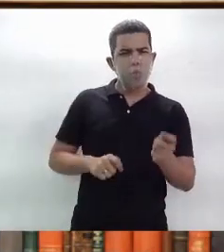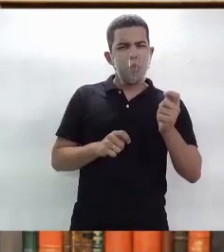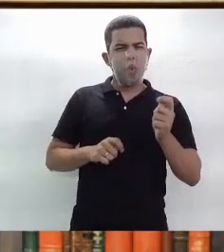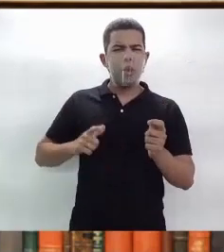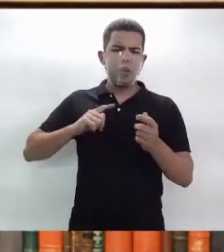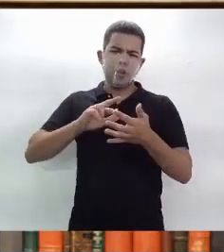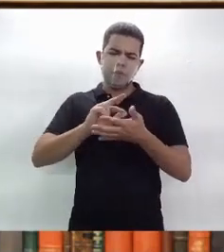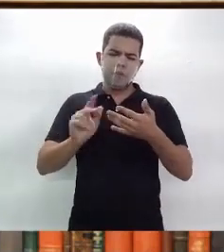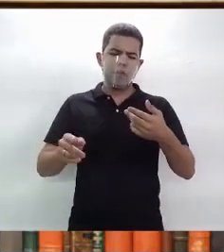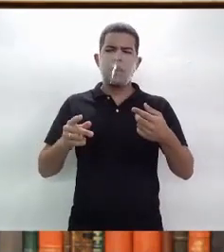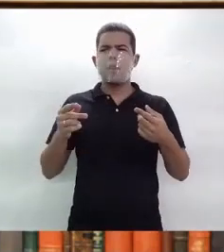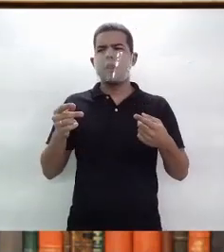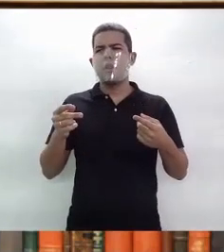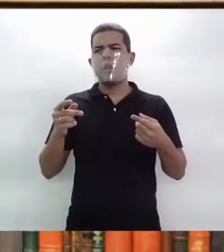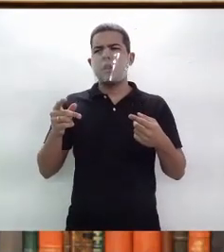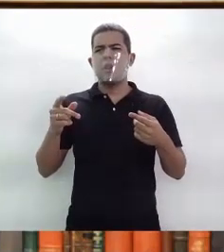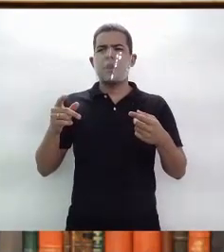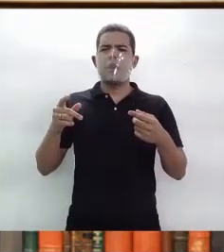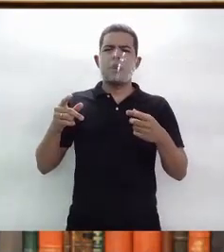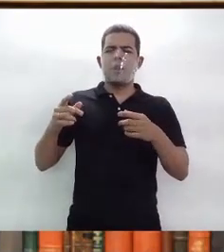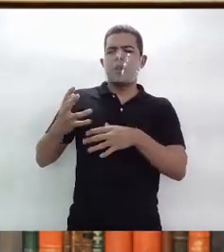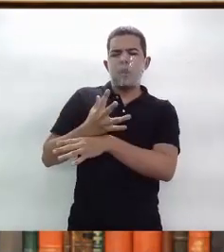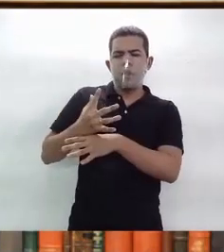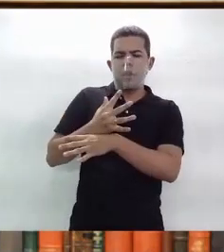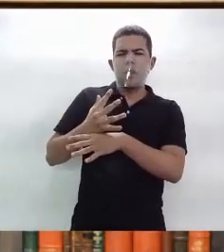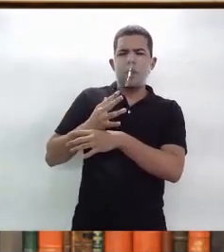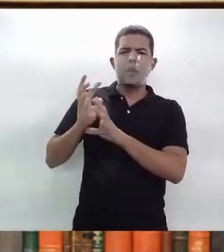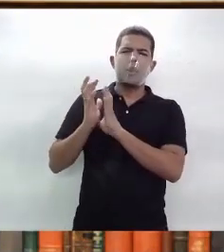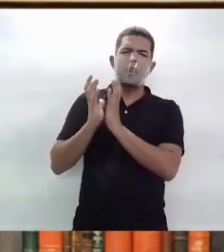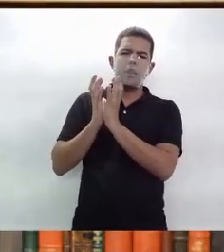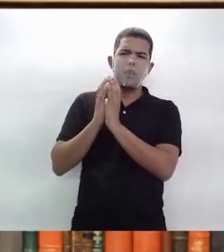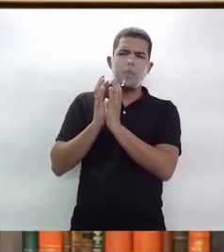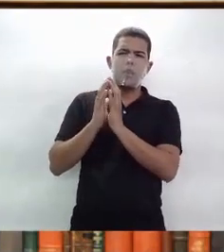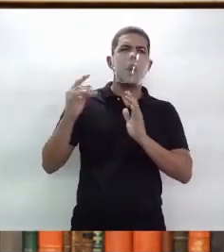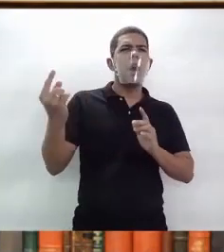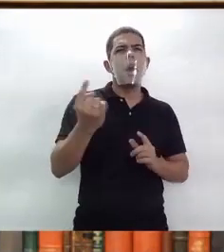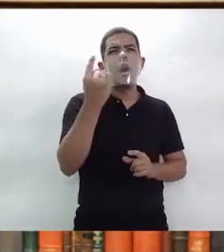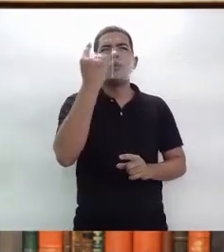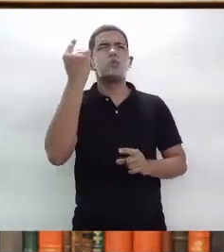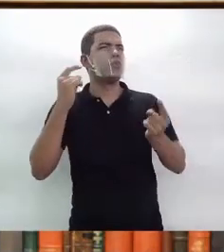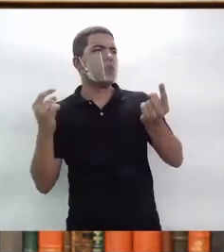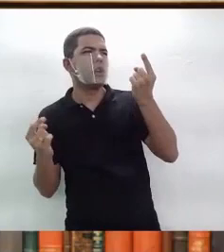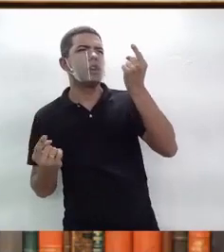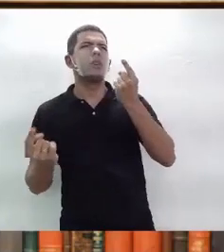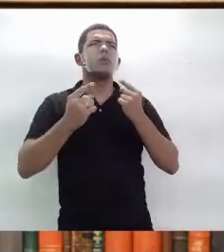Existem maracatus nos Alto do Patiqual, tem